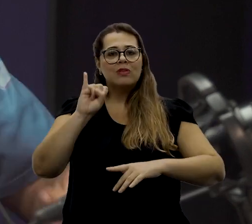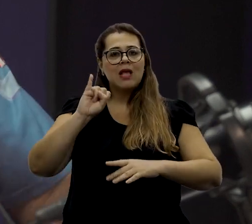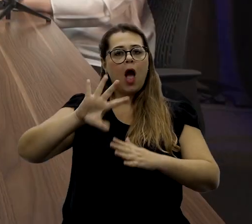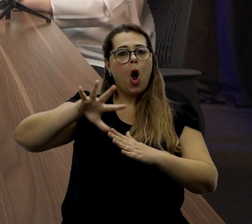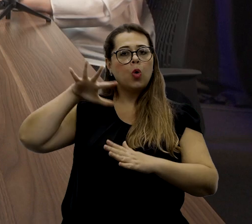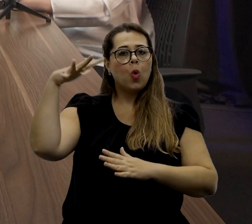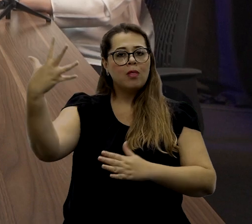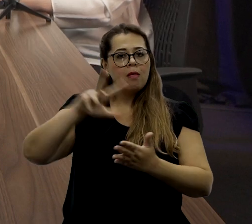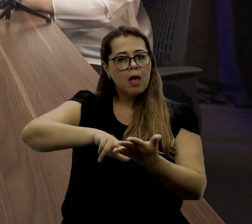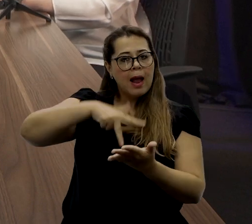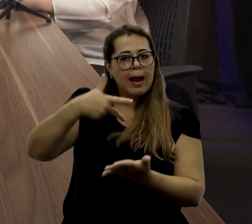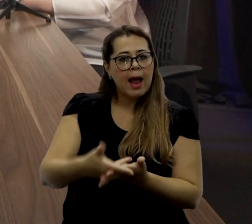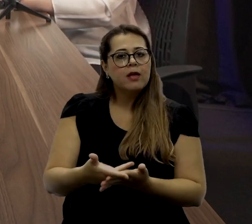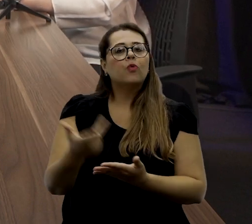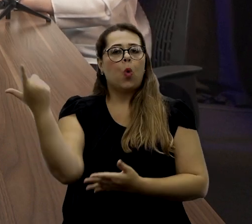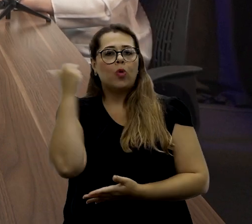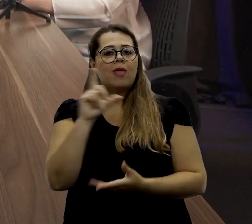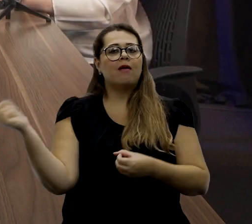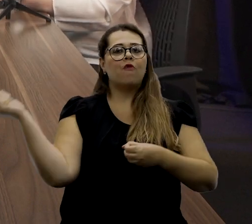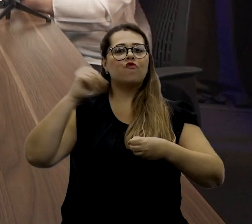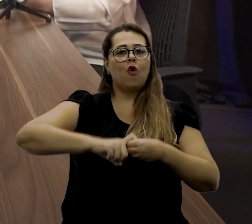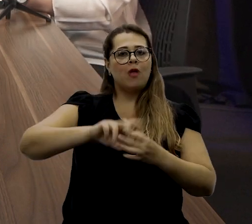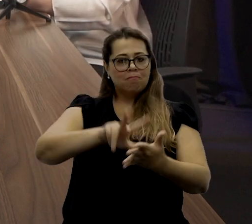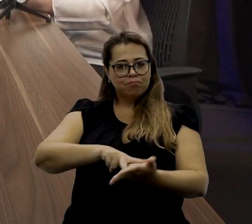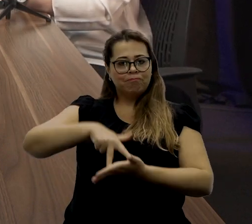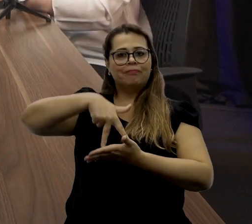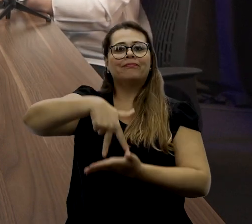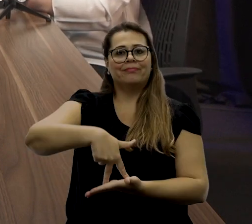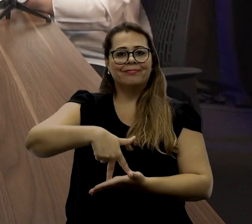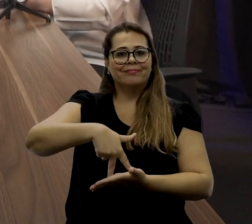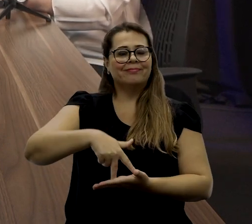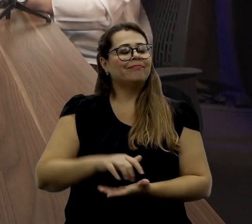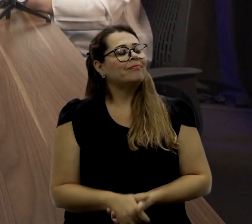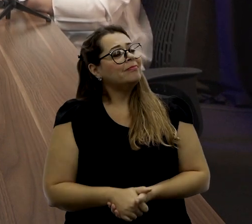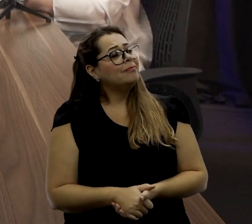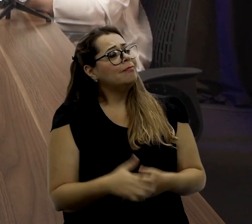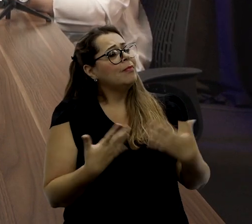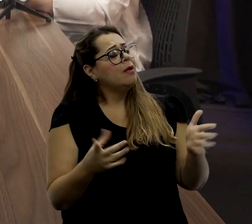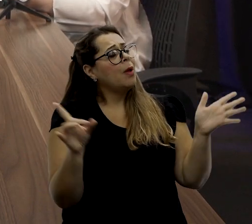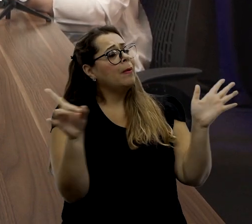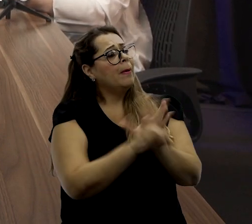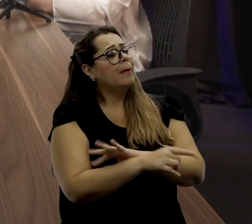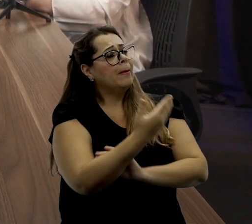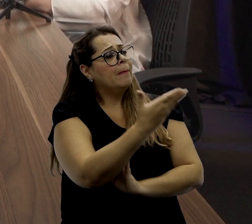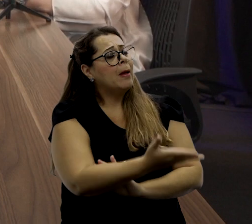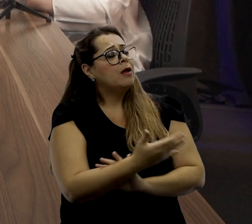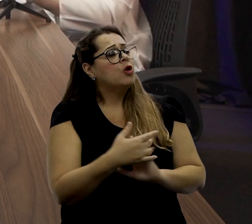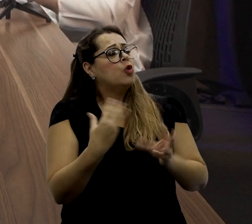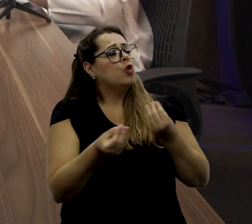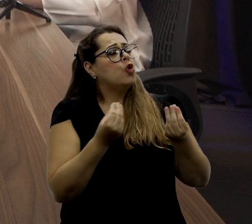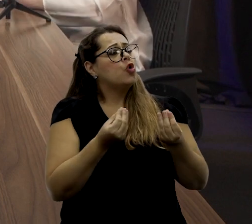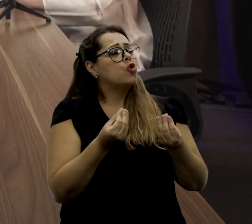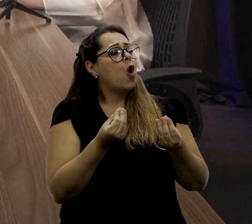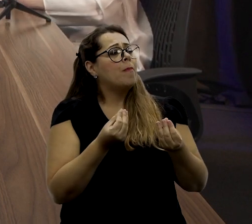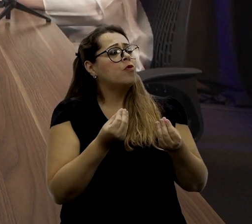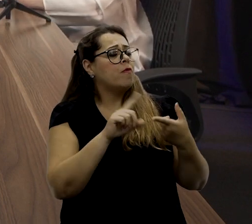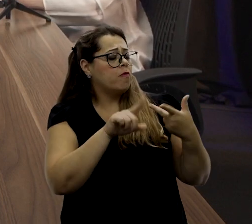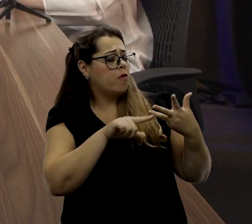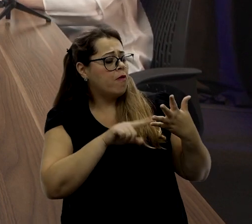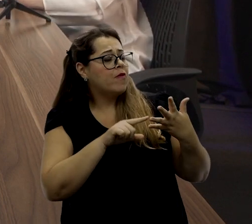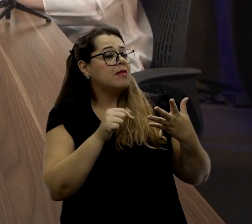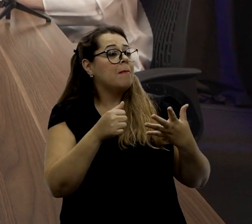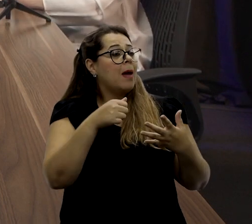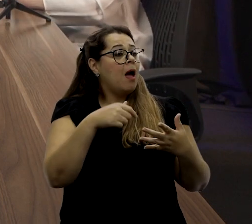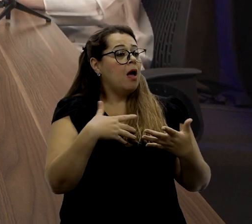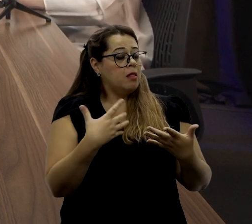cair. Marilene, quais são as medidas, né, preventivas para essa saúde mental, para a gente manter aí a saúde mental em equilíbrio?